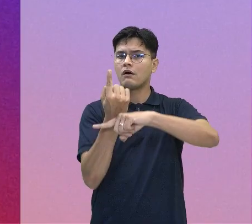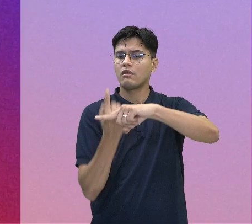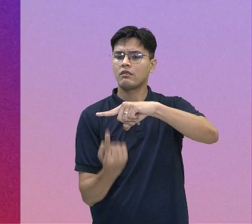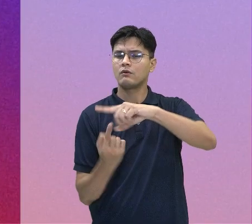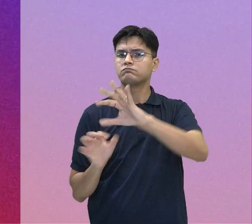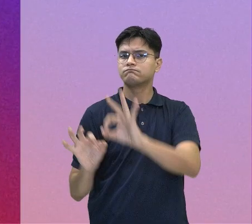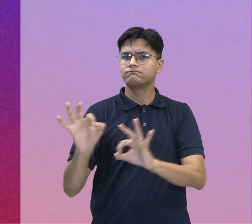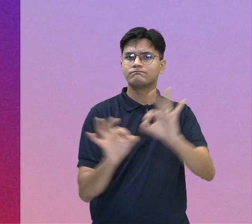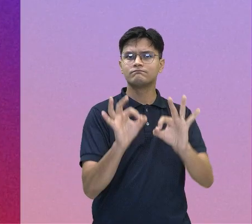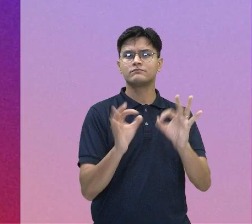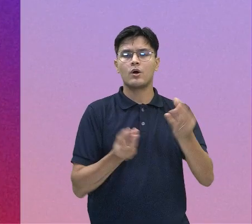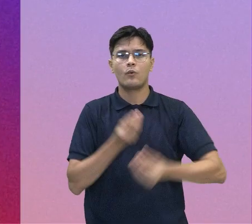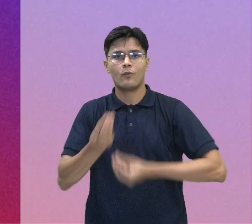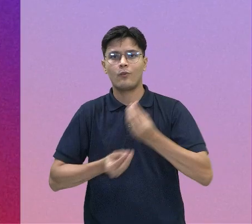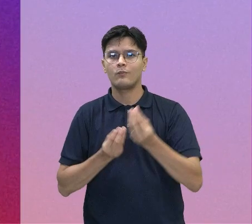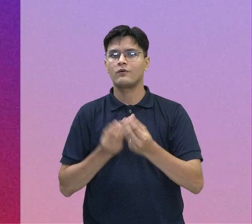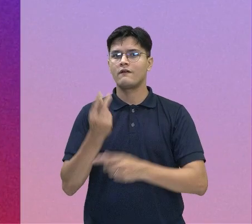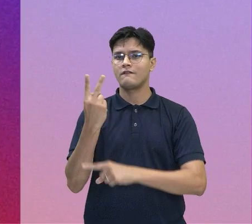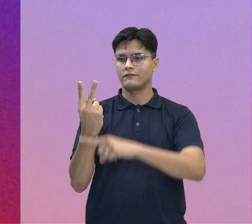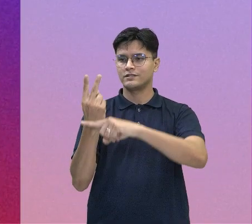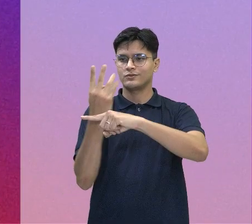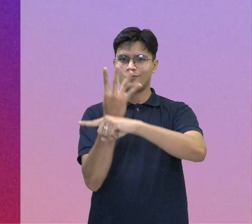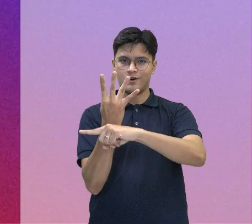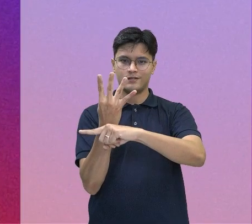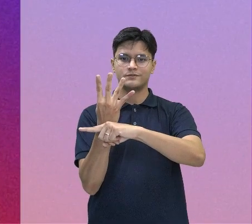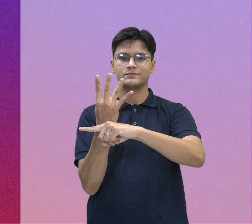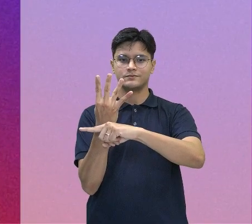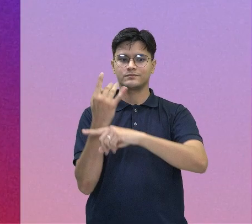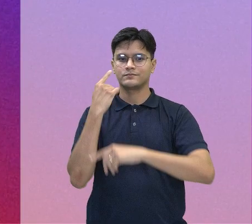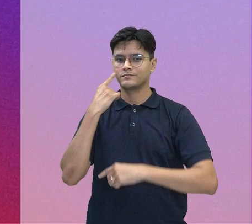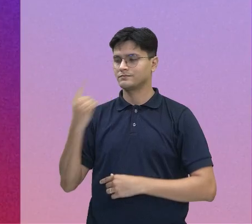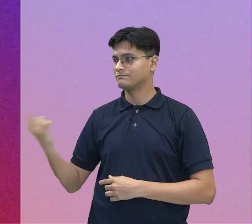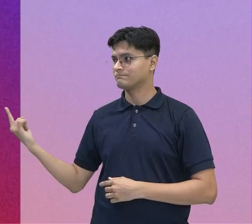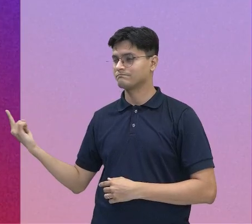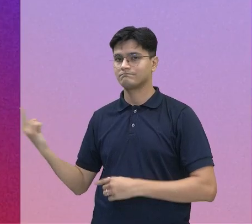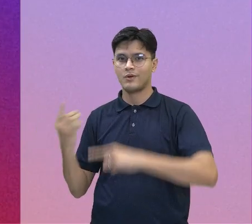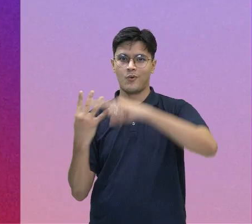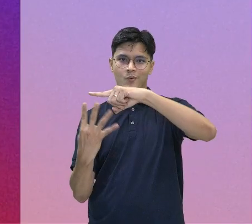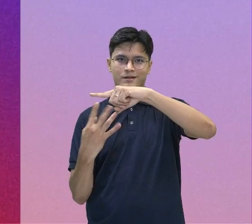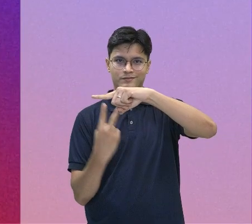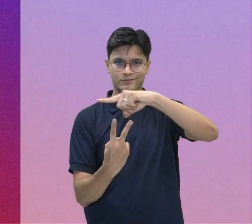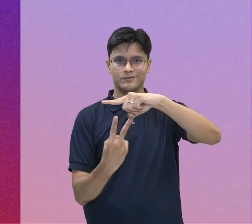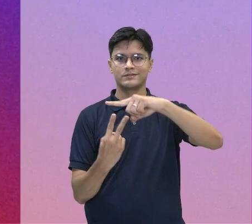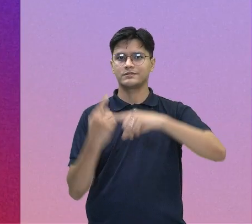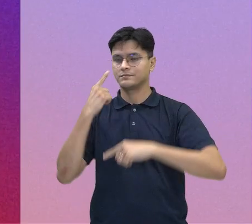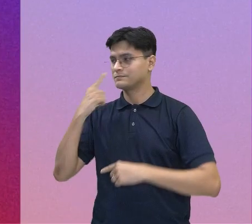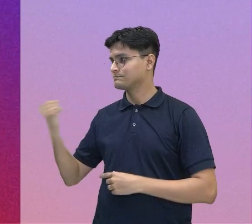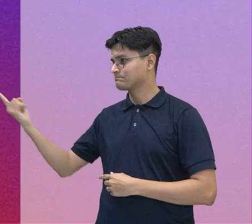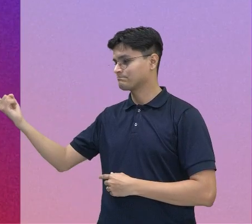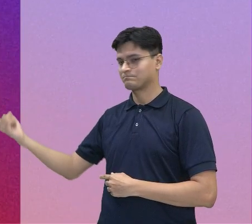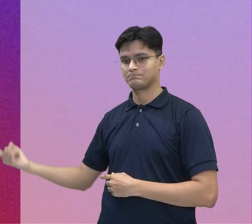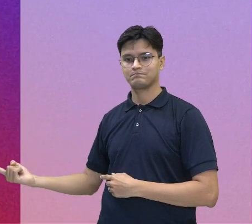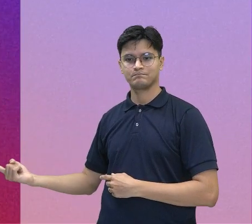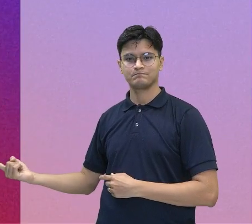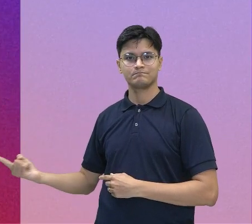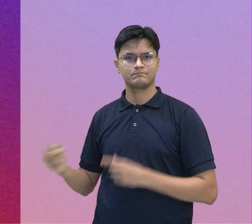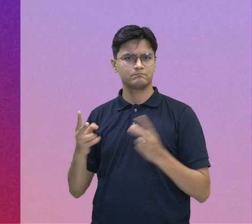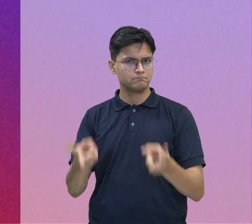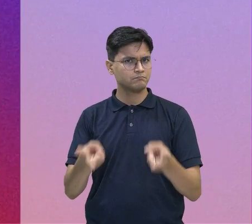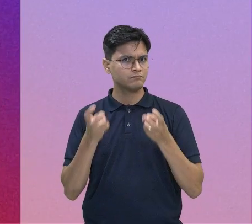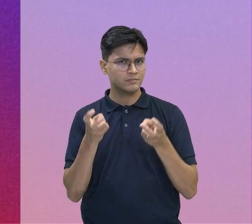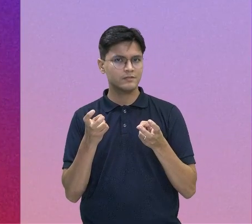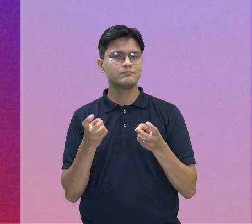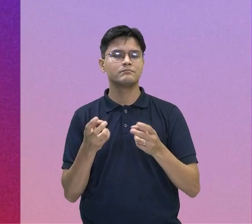ó. 24 está para 42. Perceberam? 24